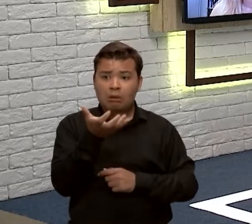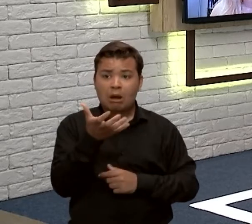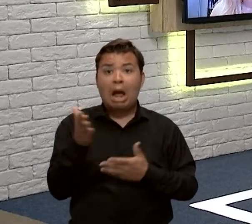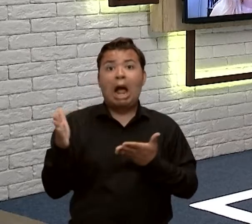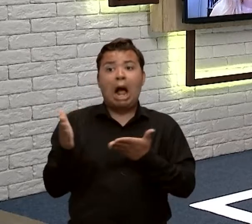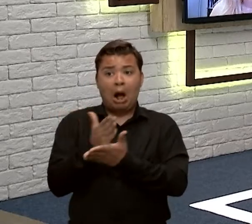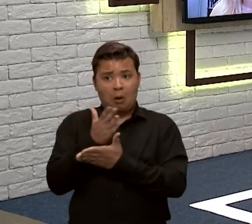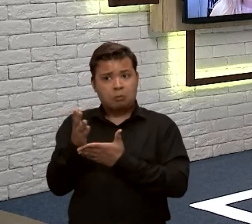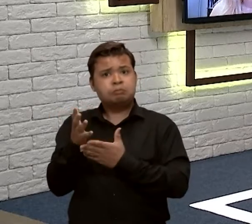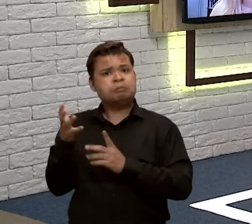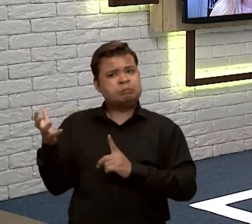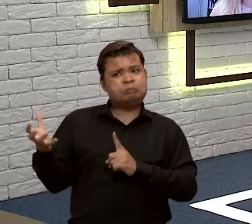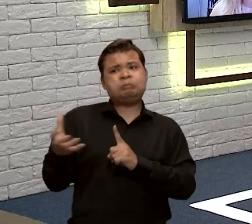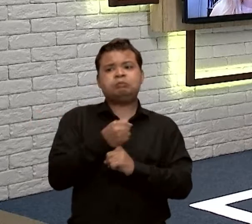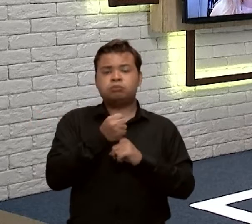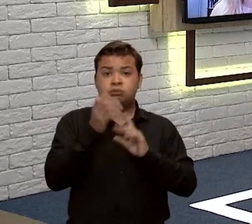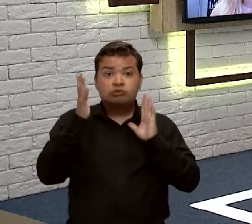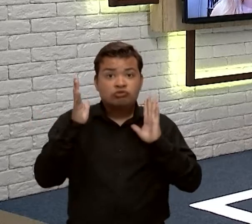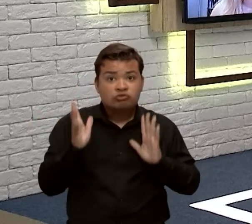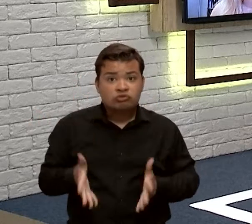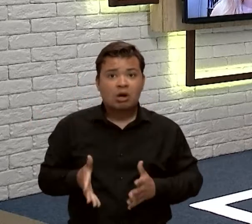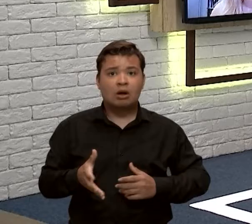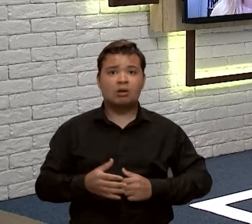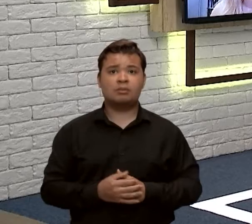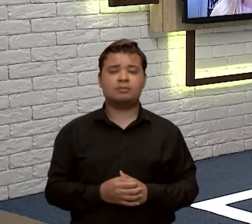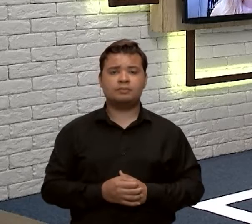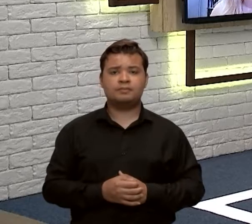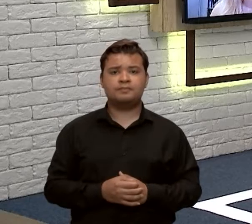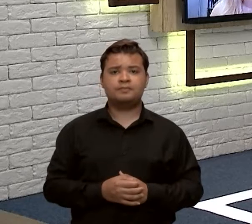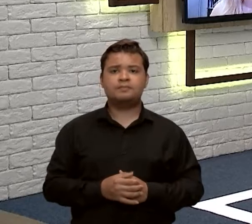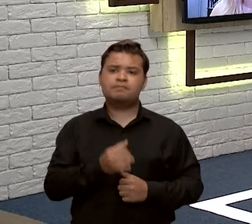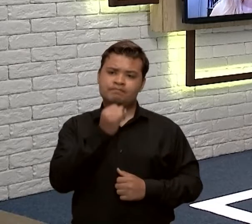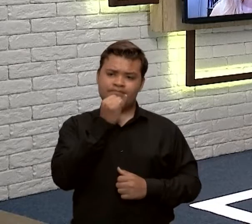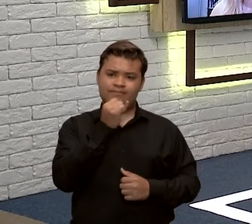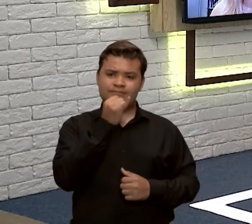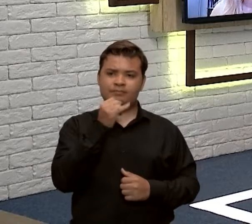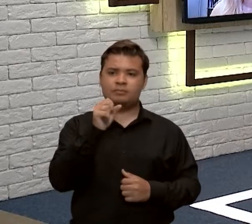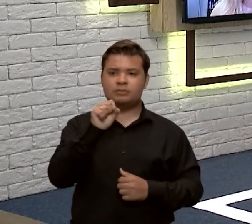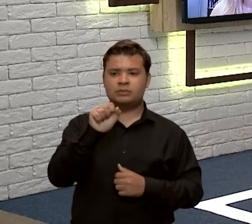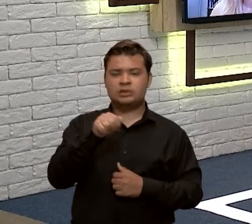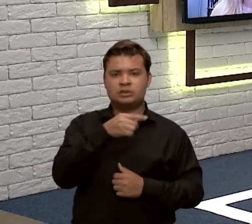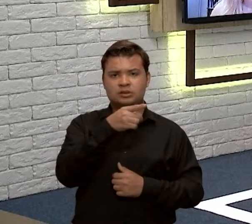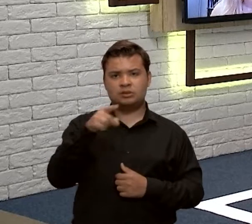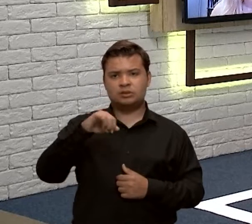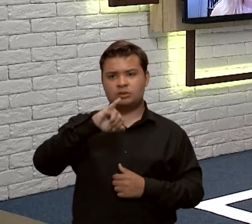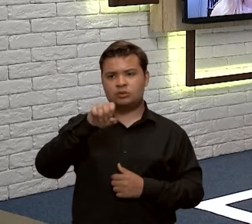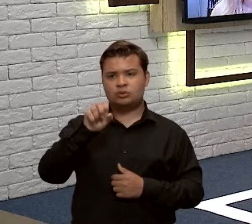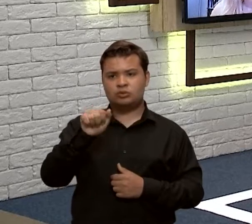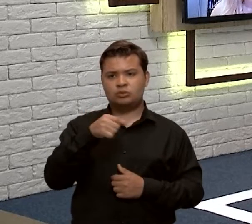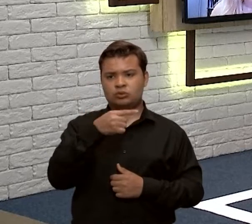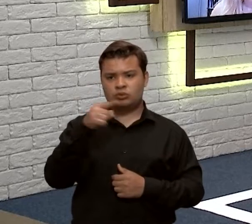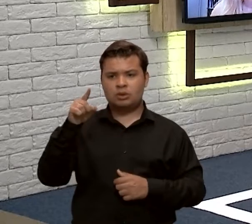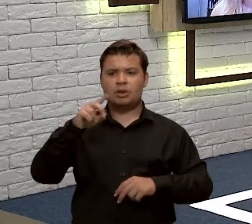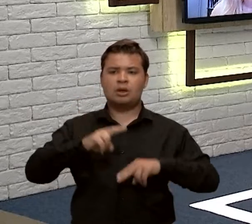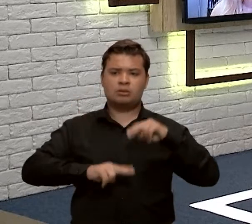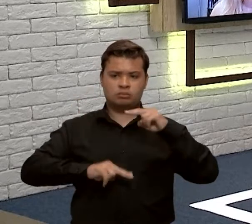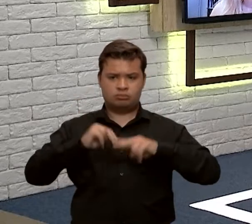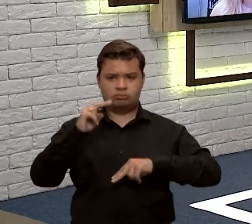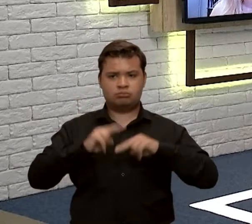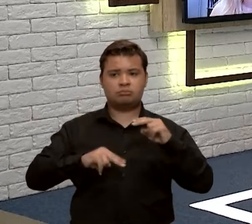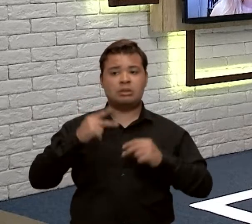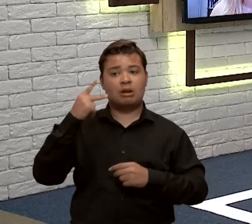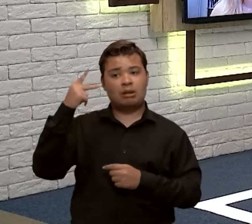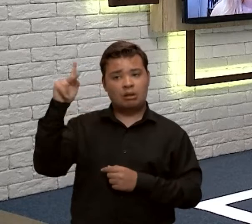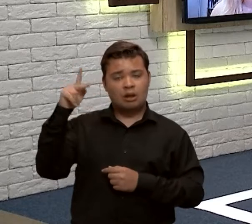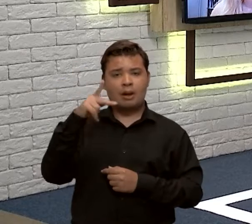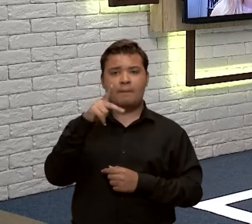tomaram posse. Quando a gente olha para o São João de Campina Grande, na Paraíba,